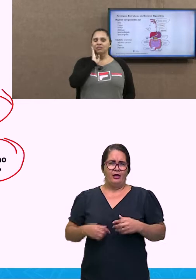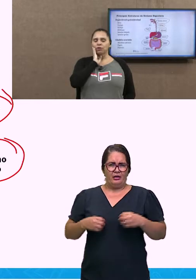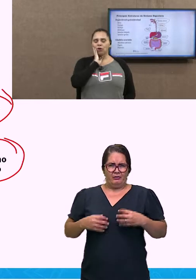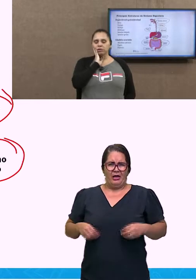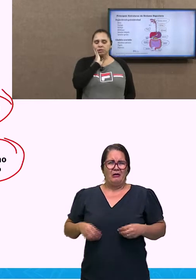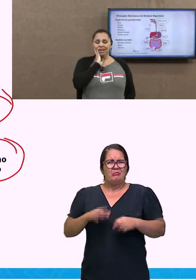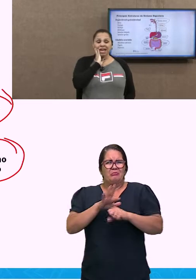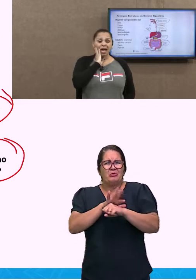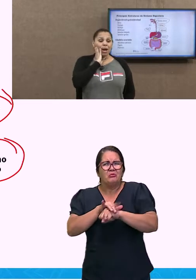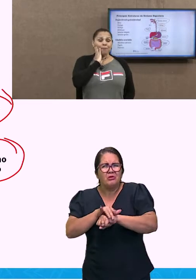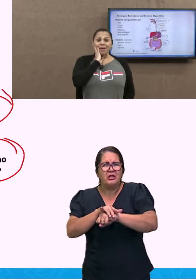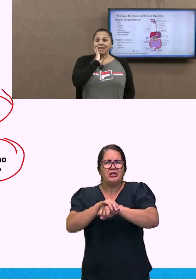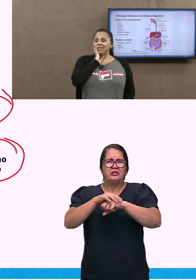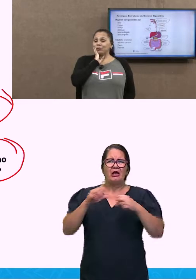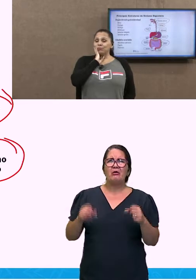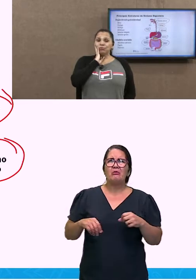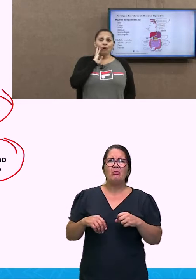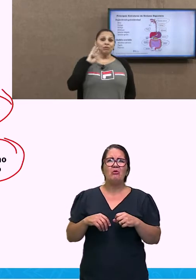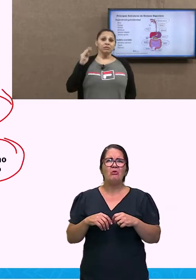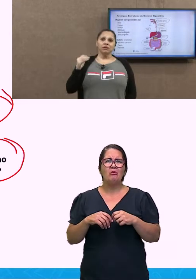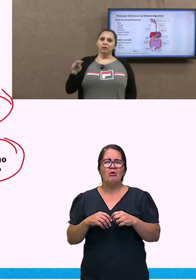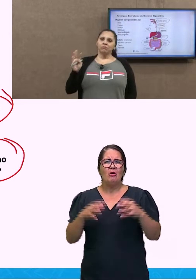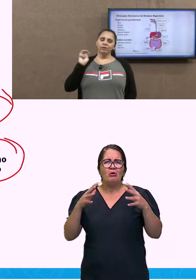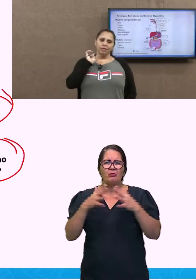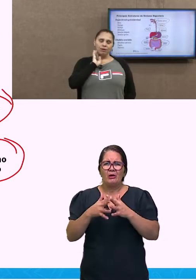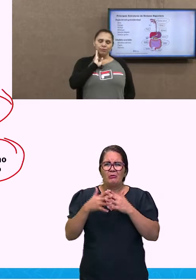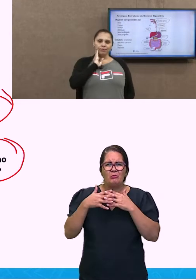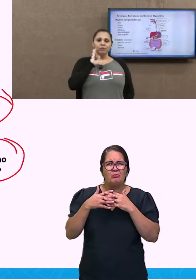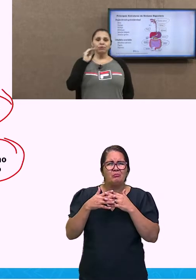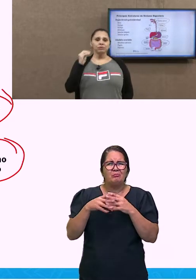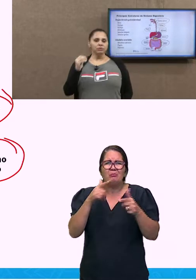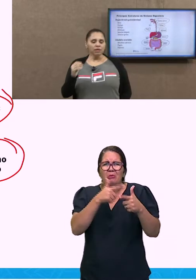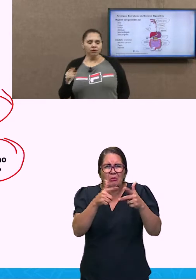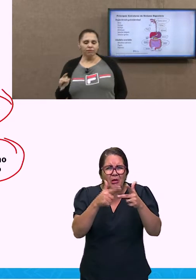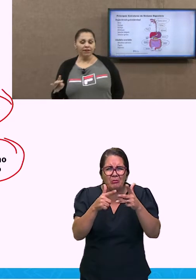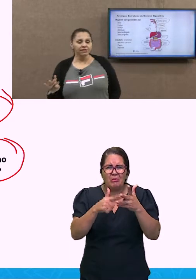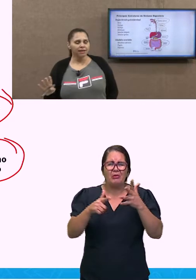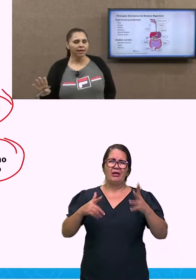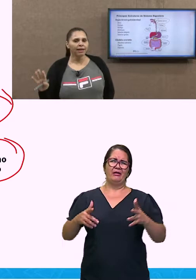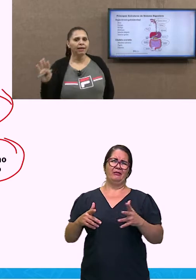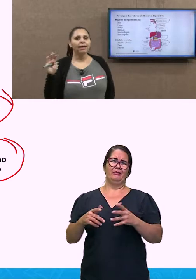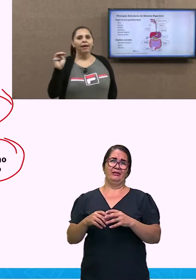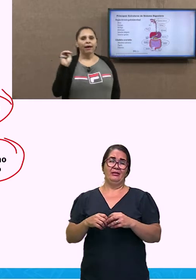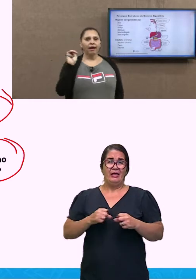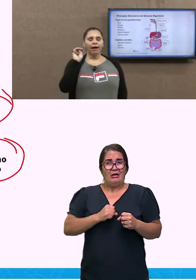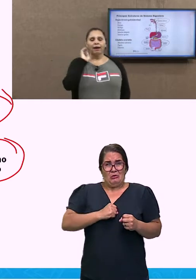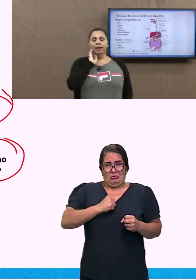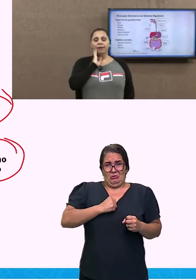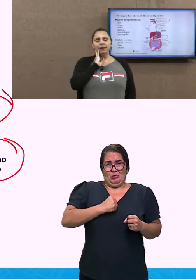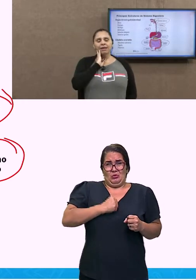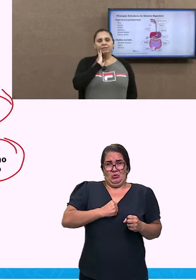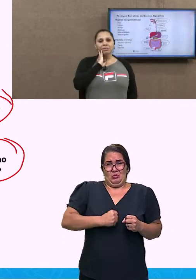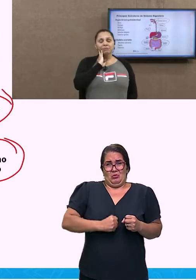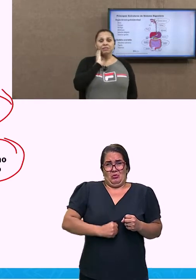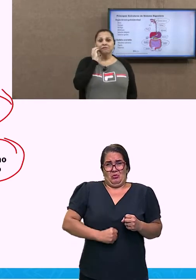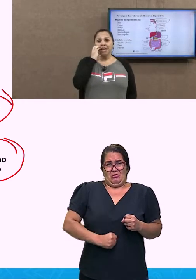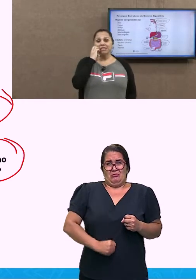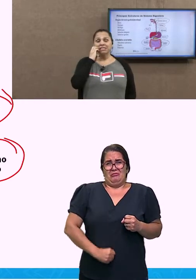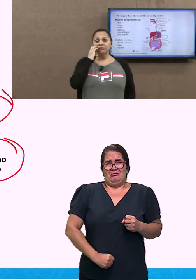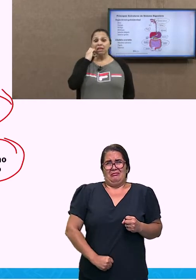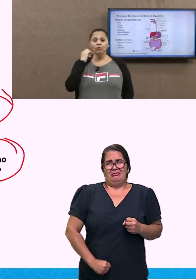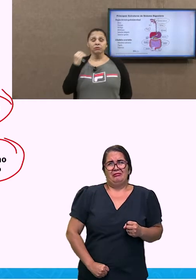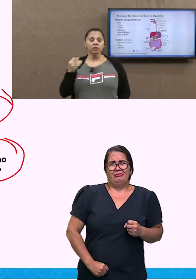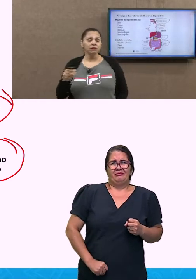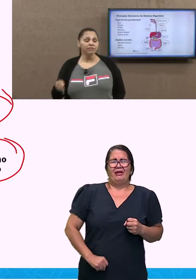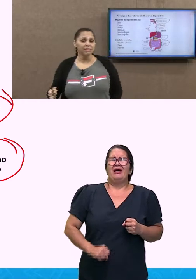fala assim, nossa, mas eu não estou conseguindo ir ao banheiro, não consigo fazer, né, a eliminação das minhas fezes,